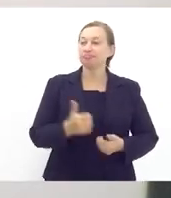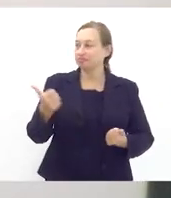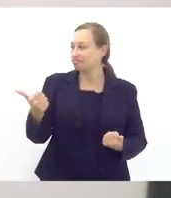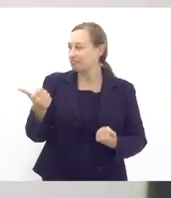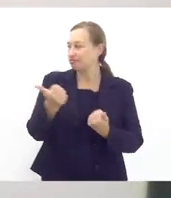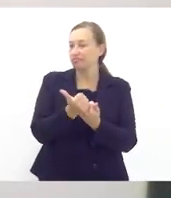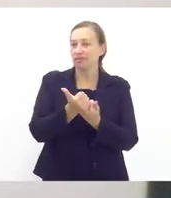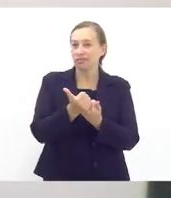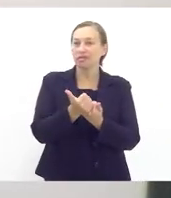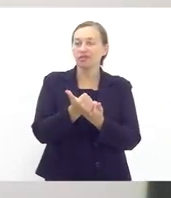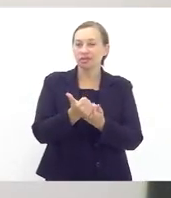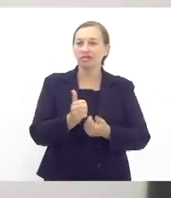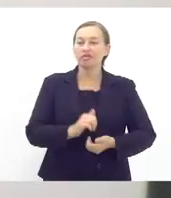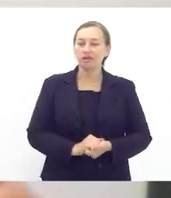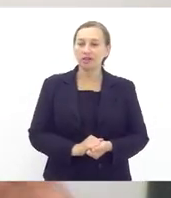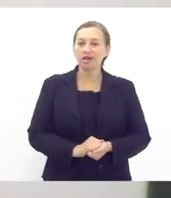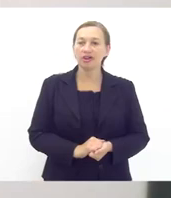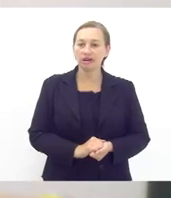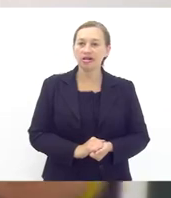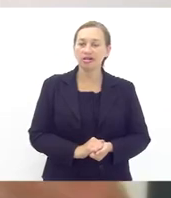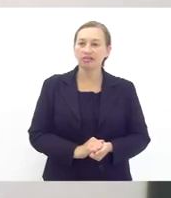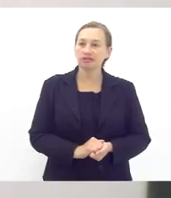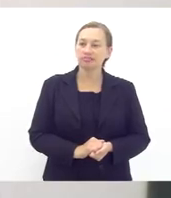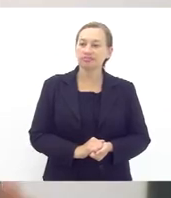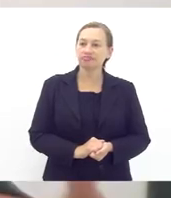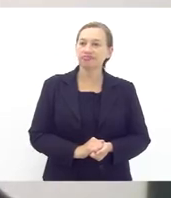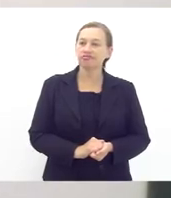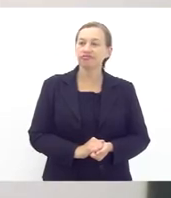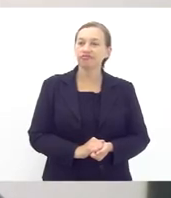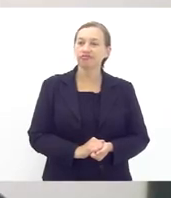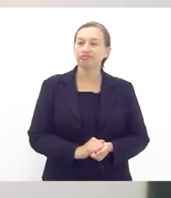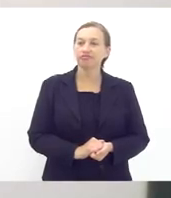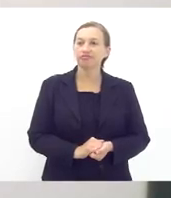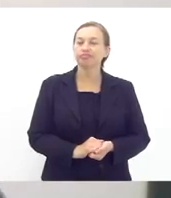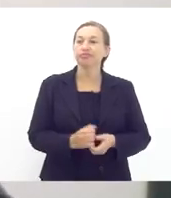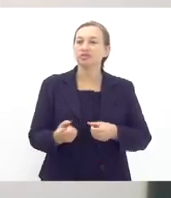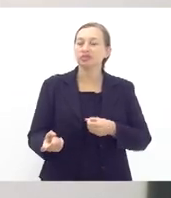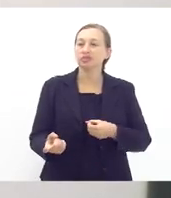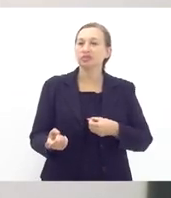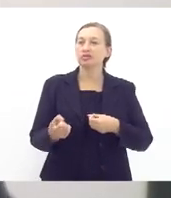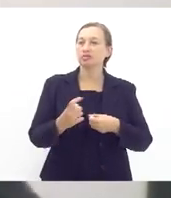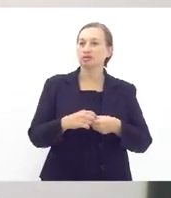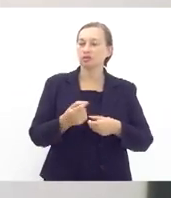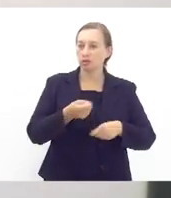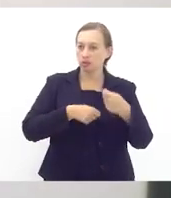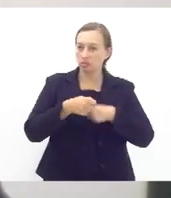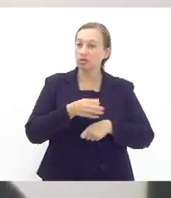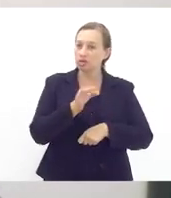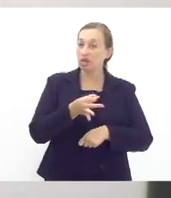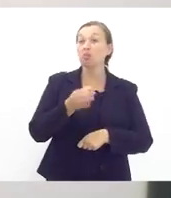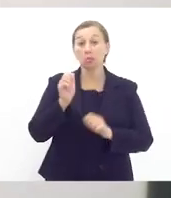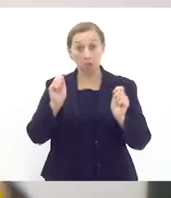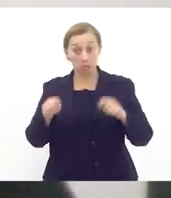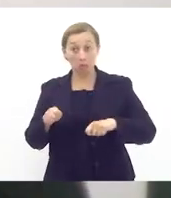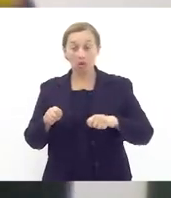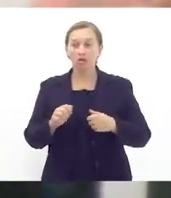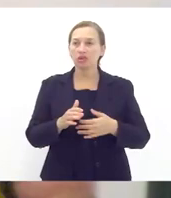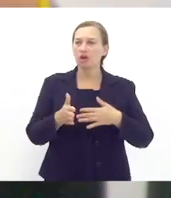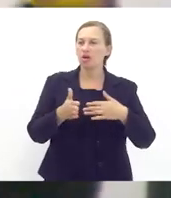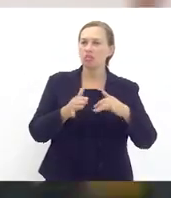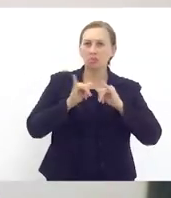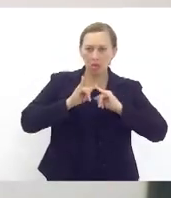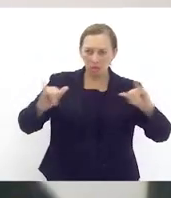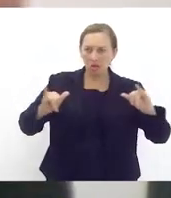a espaços Independentes que sofreram muito com a pandemia e ainda não conseguiram retomar com a economia como precisava e merece pode pode ser para